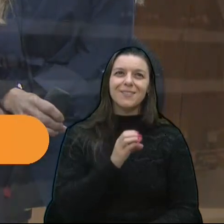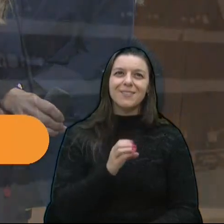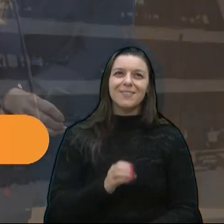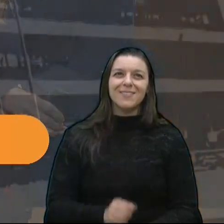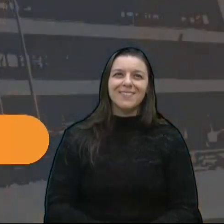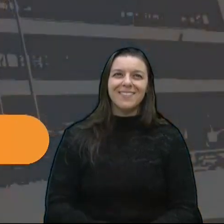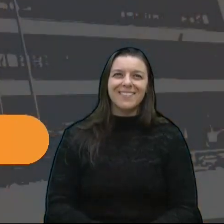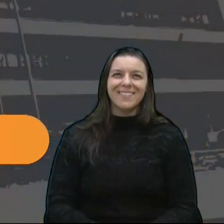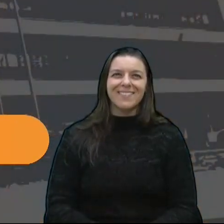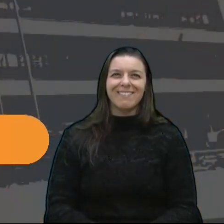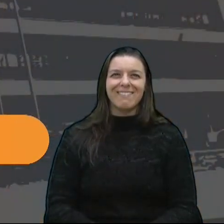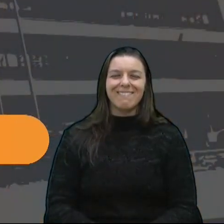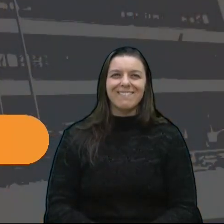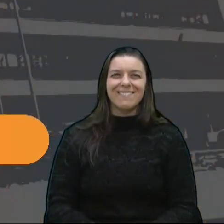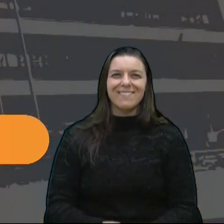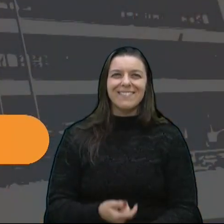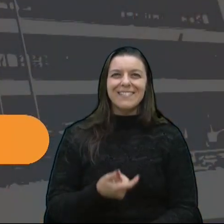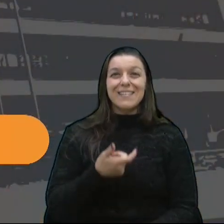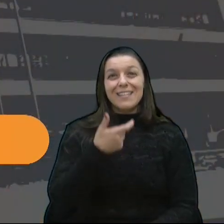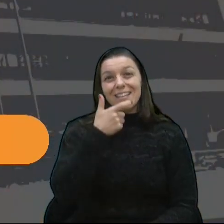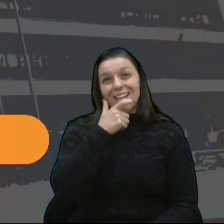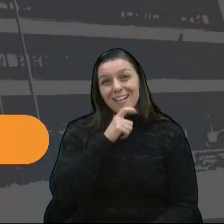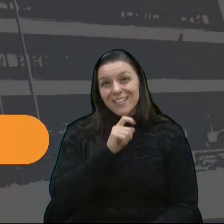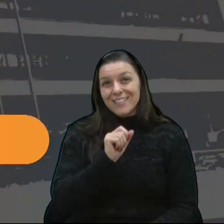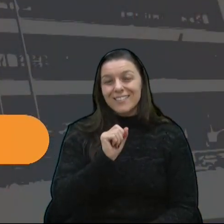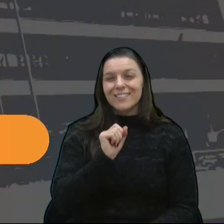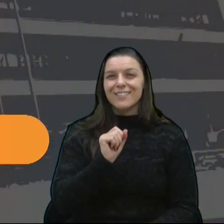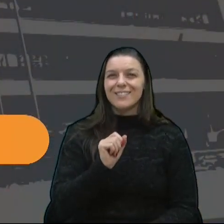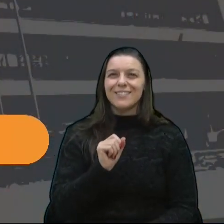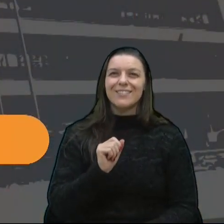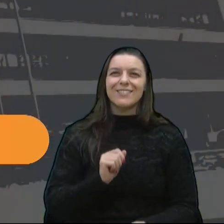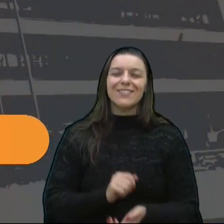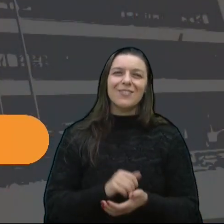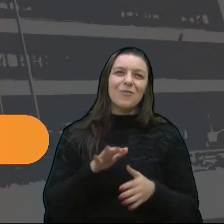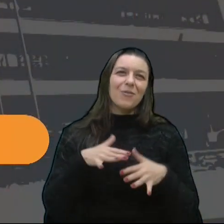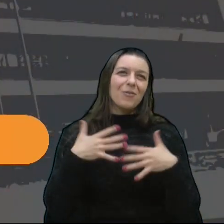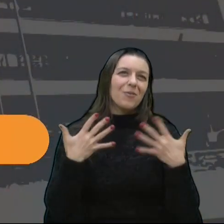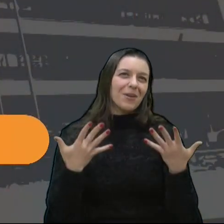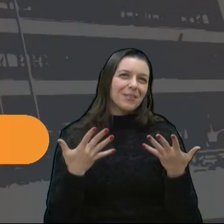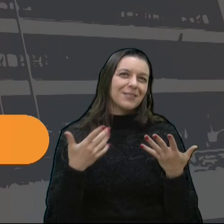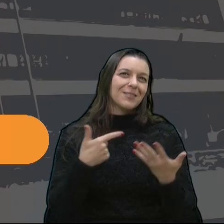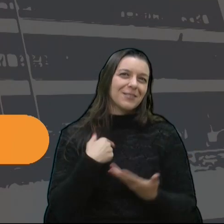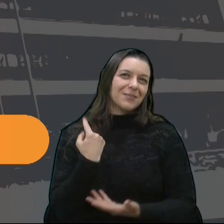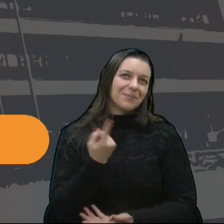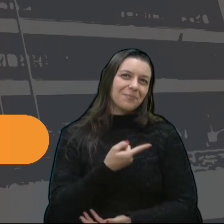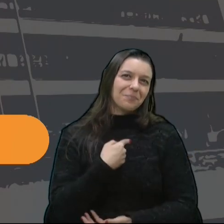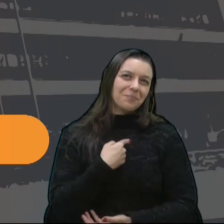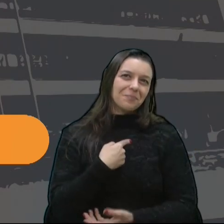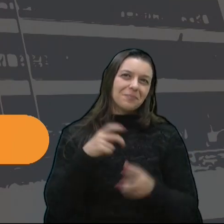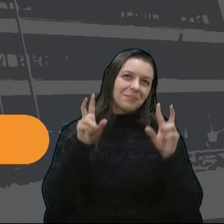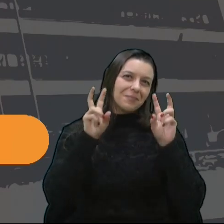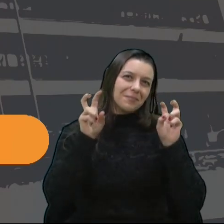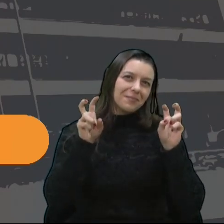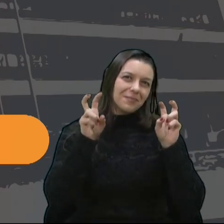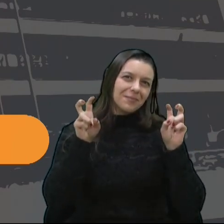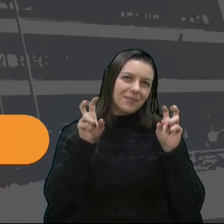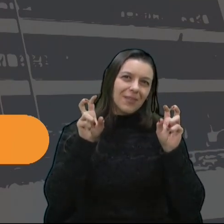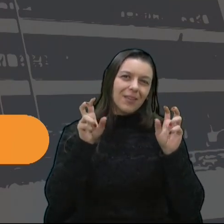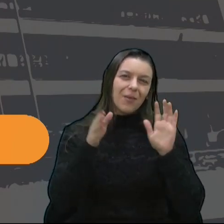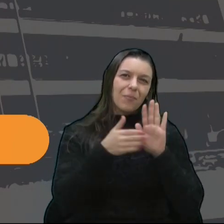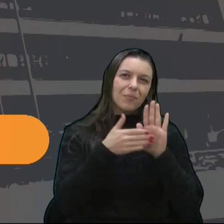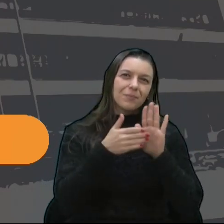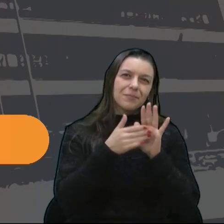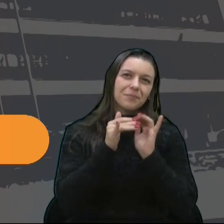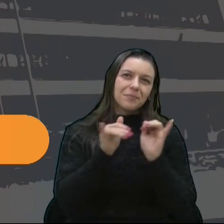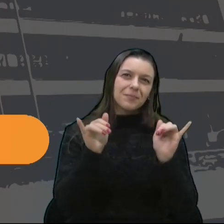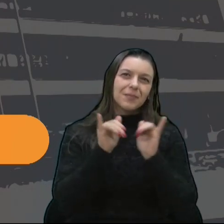acho que talvez a expectativa, quando a gente tinha num tema ali a questão da publicidade, né, a